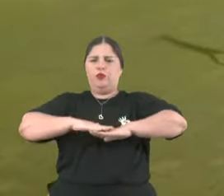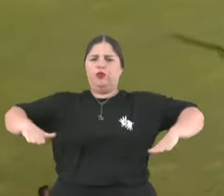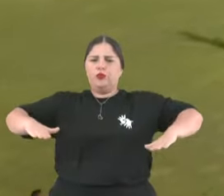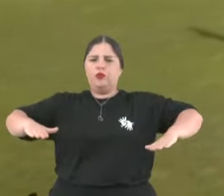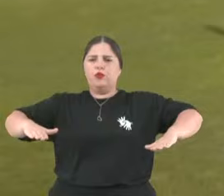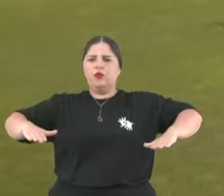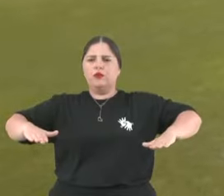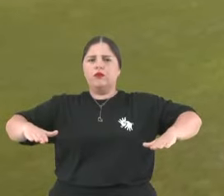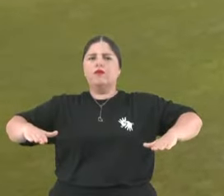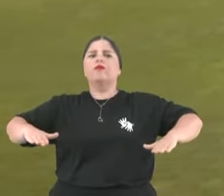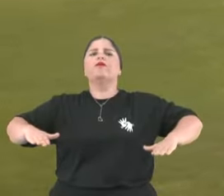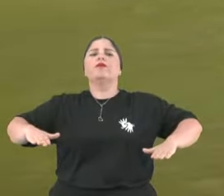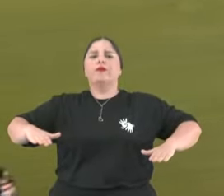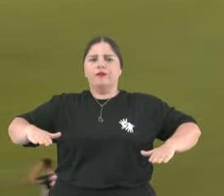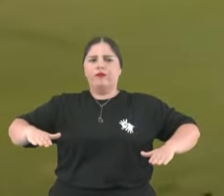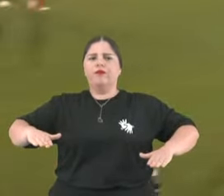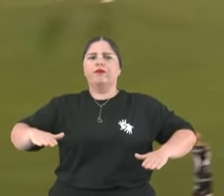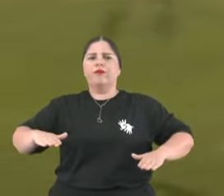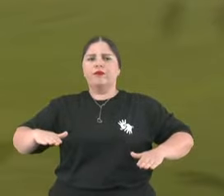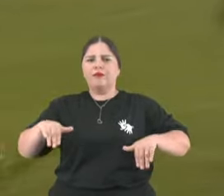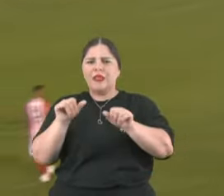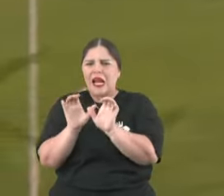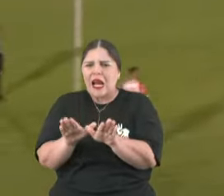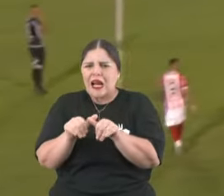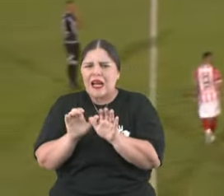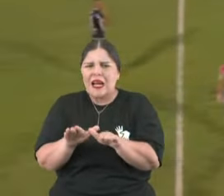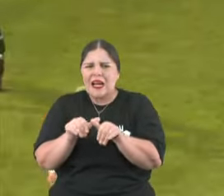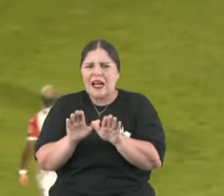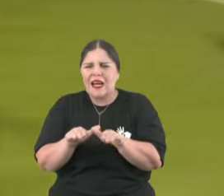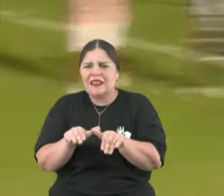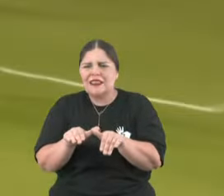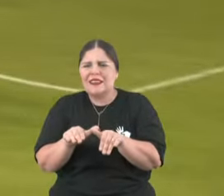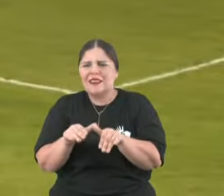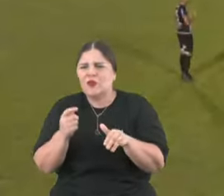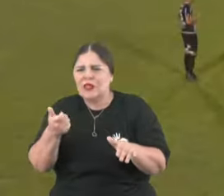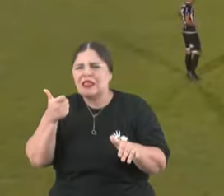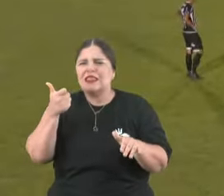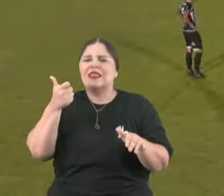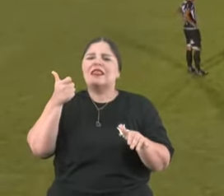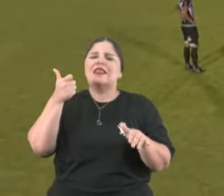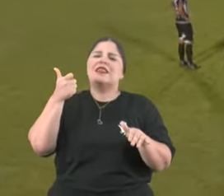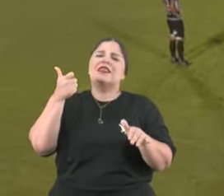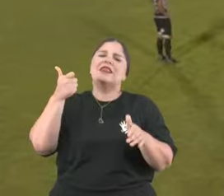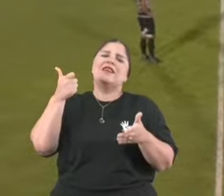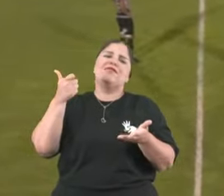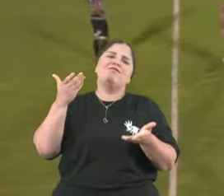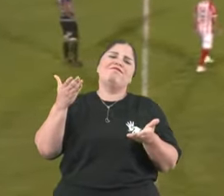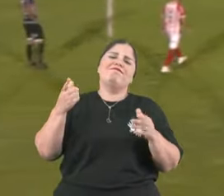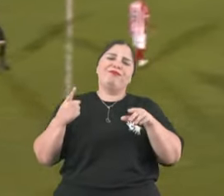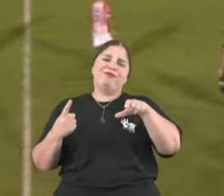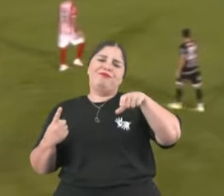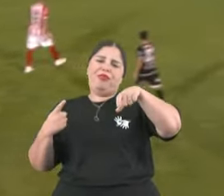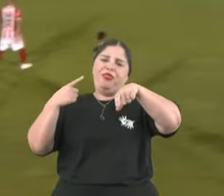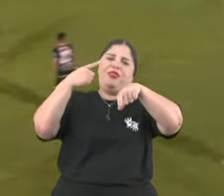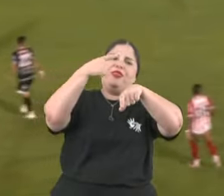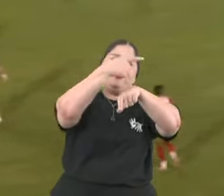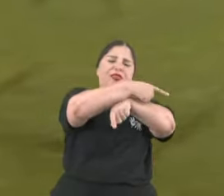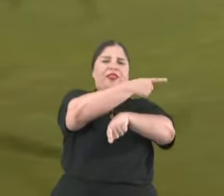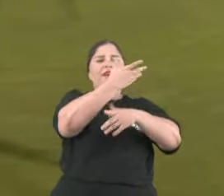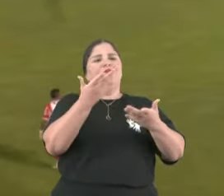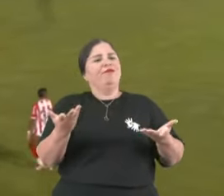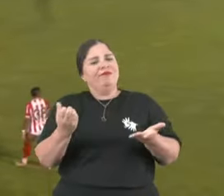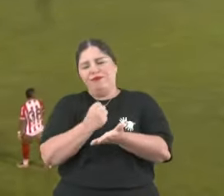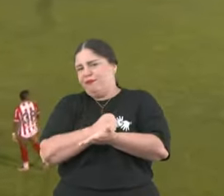Olha o Asa, Albino saiu. O João finalizou, já não valia